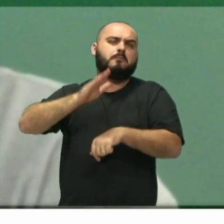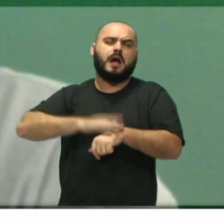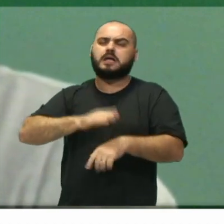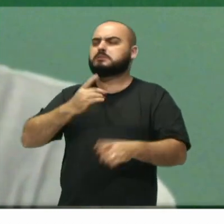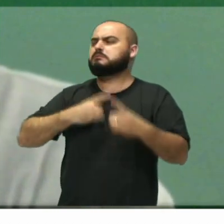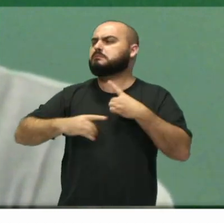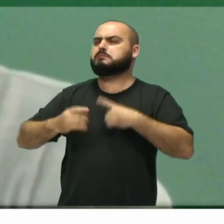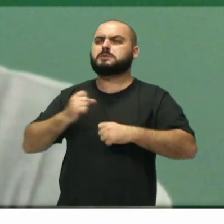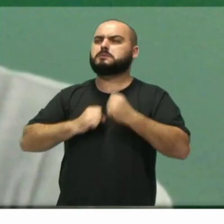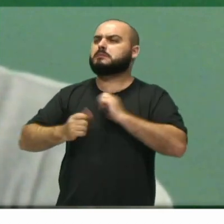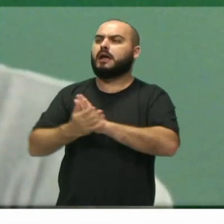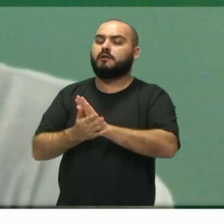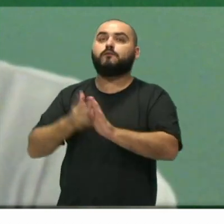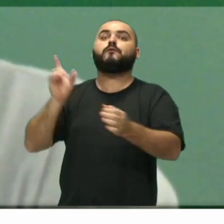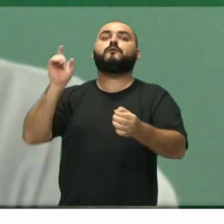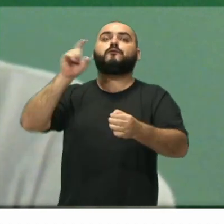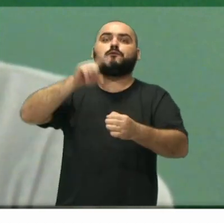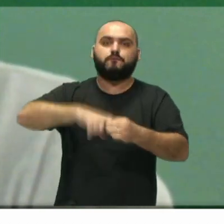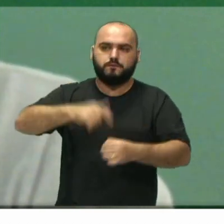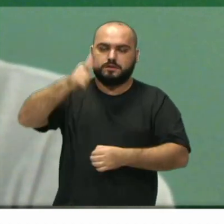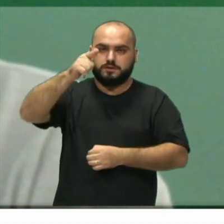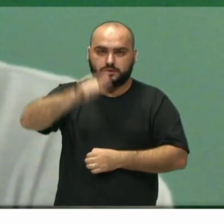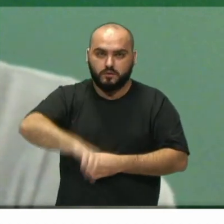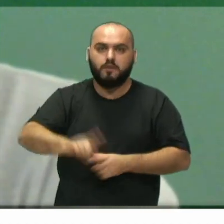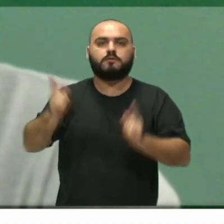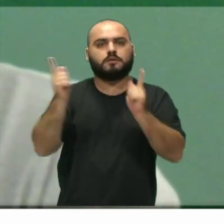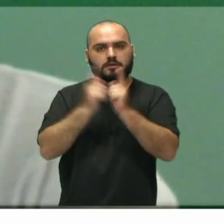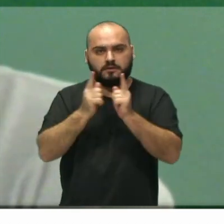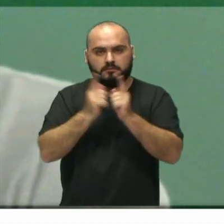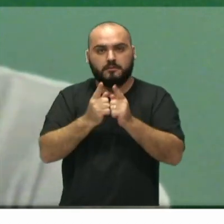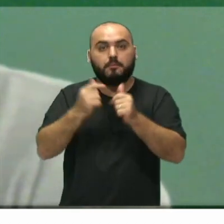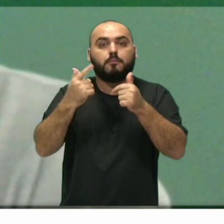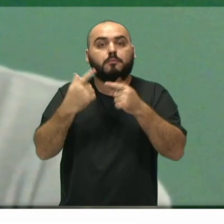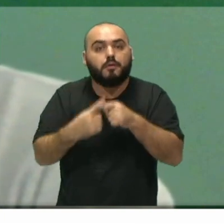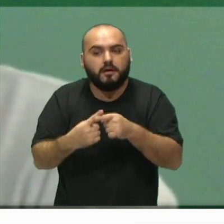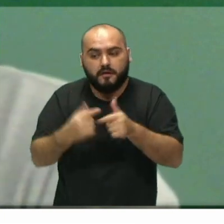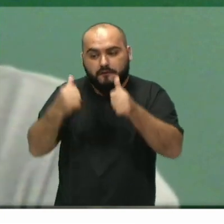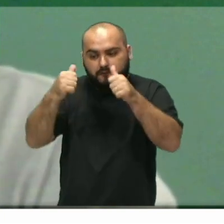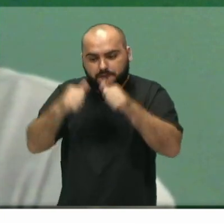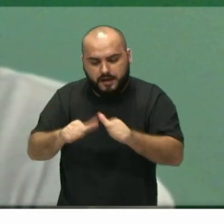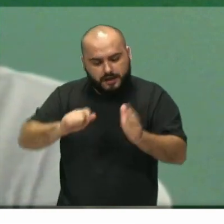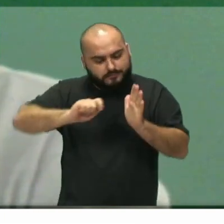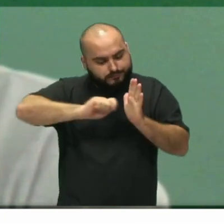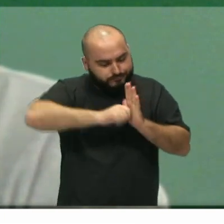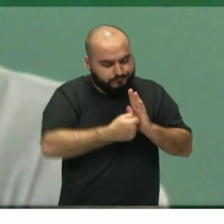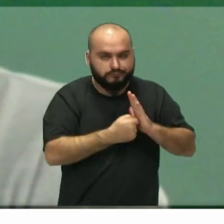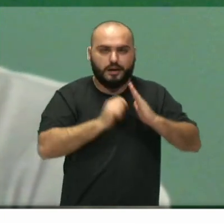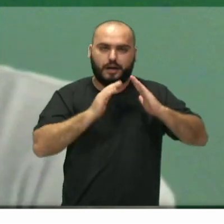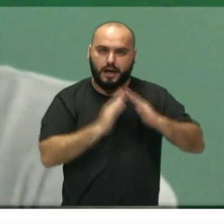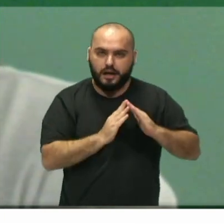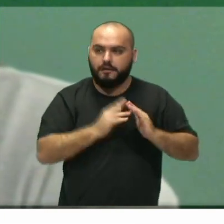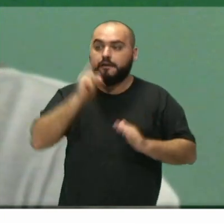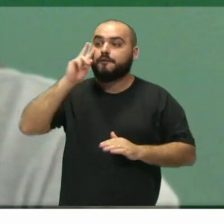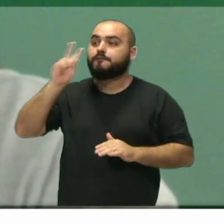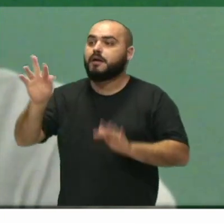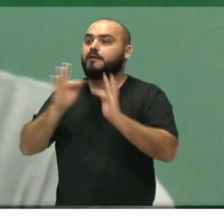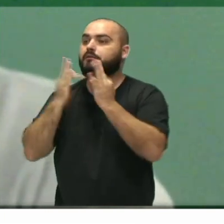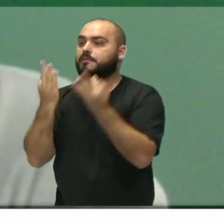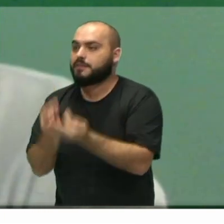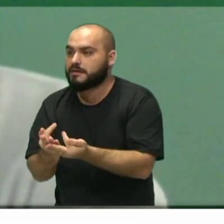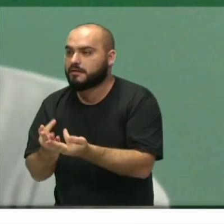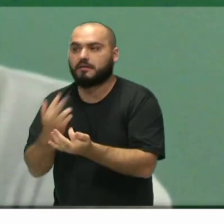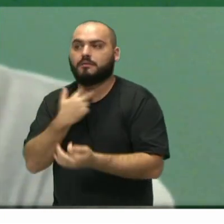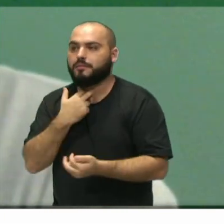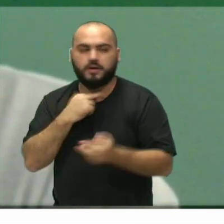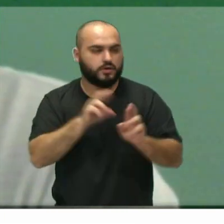voltaram a apresentar sintomas em função dessa questão de ficar trancado em casa, de não poder ver os familiares, de não poder fazer um churrasco com